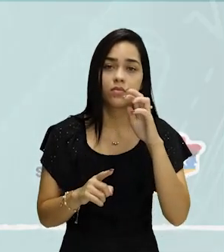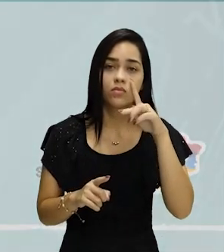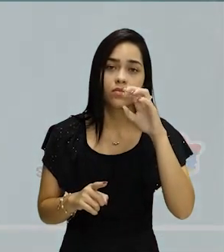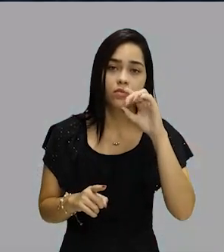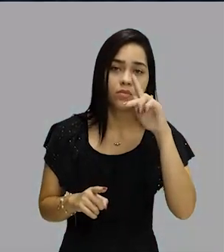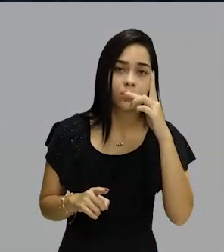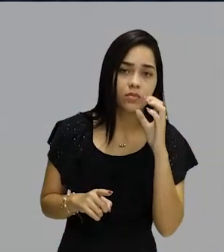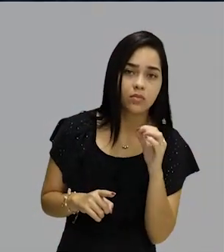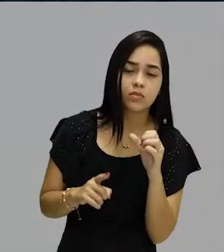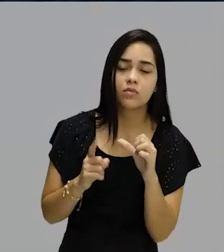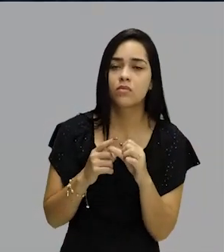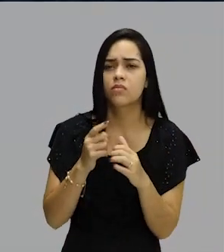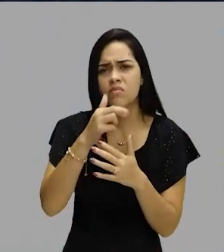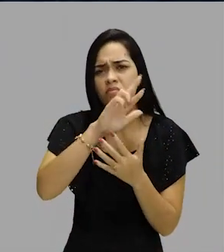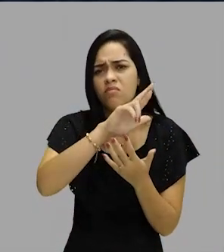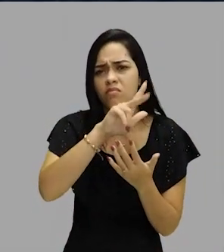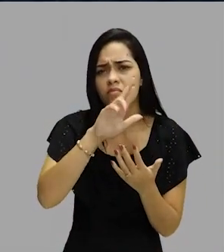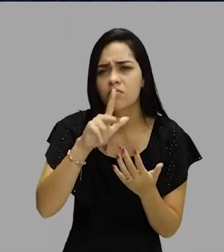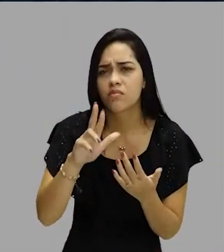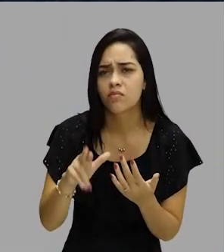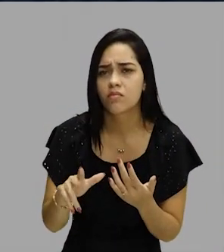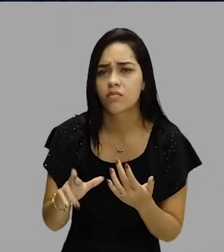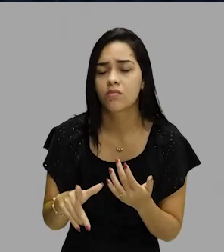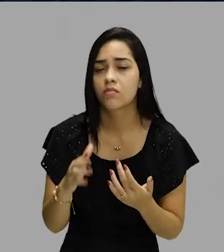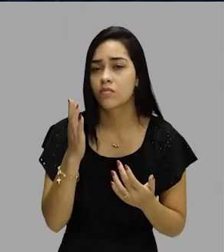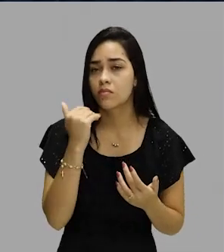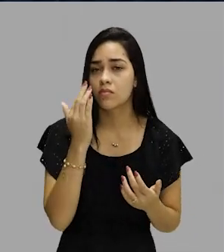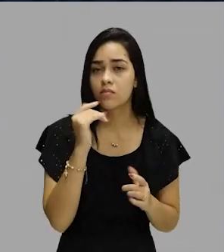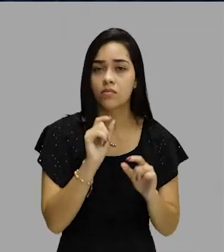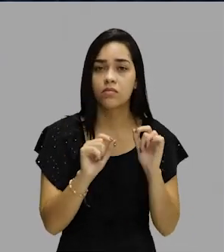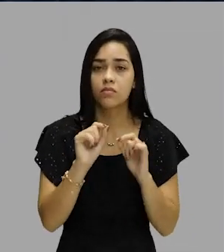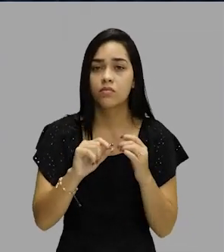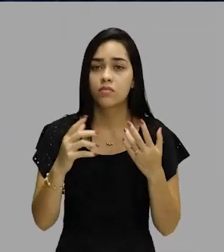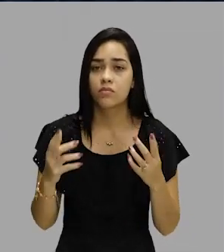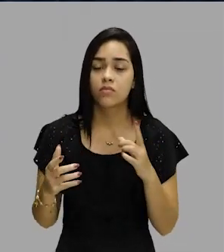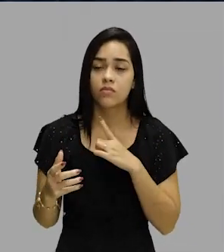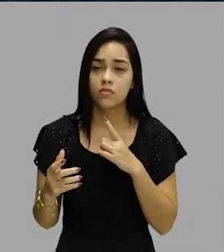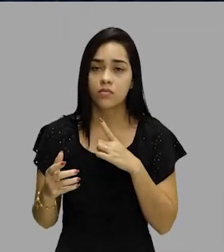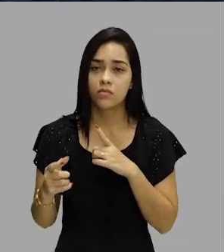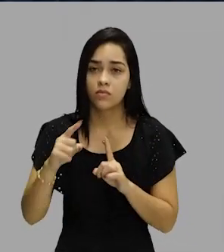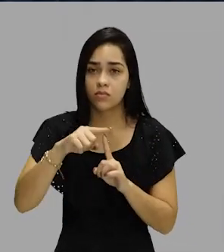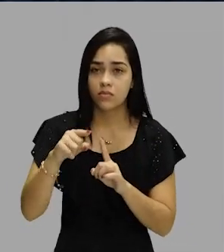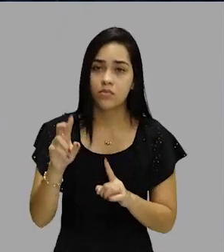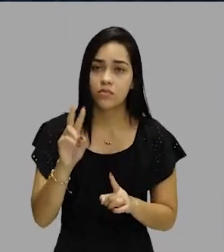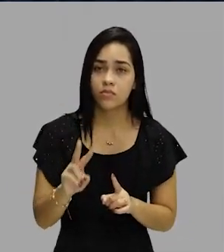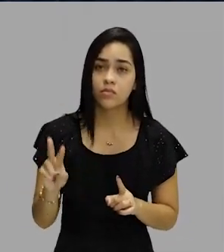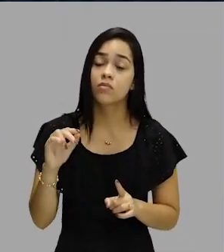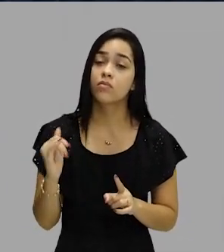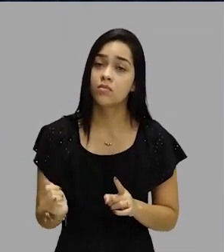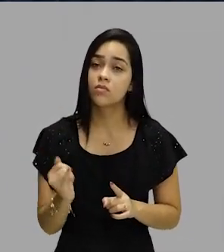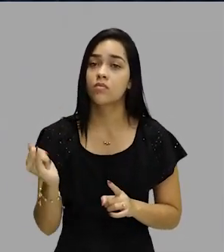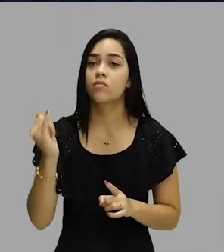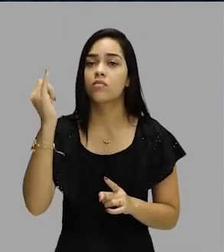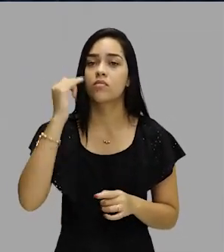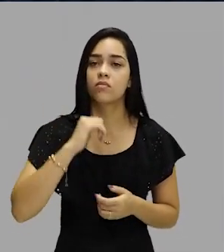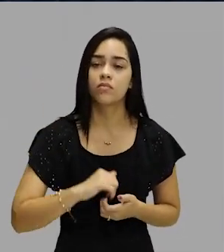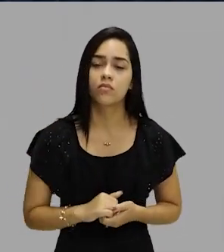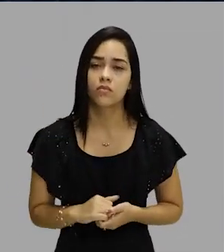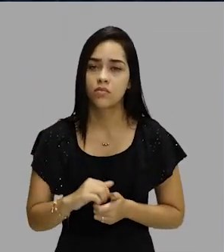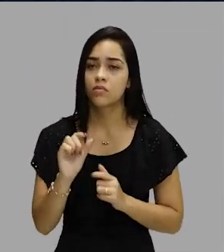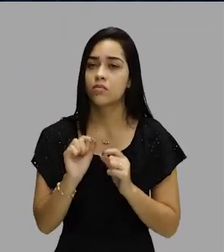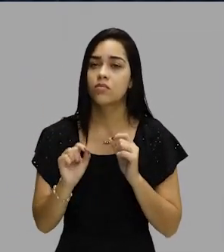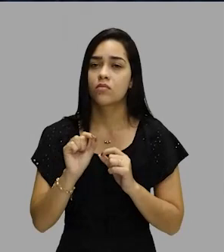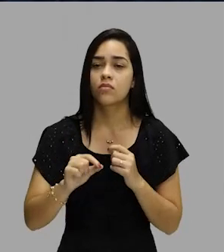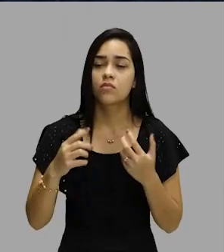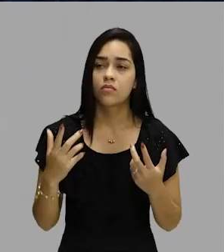alface, espinafre. Então, são alimentos que têm esse tipo de vitamina aqui, são muito importantes para